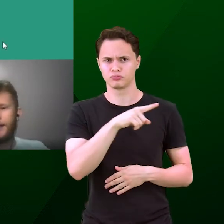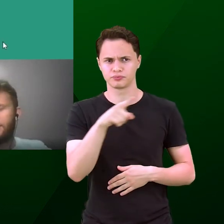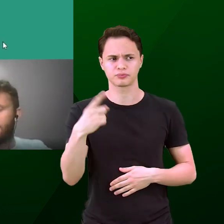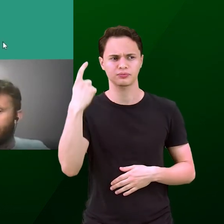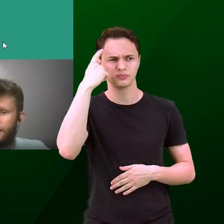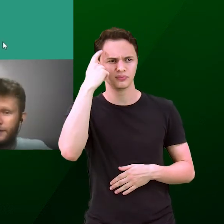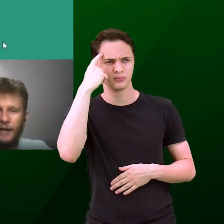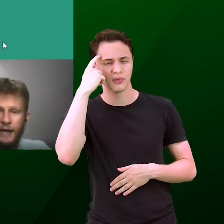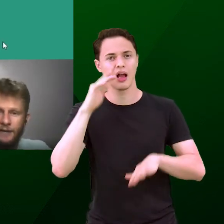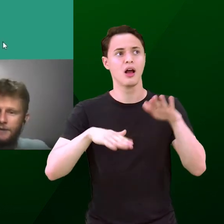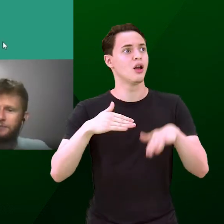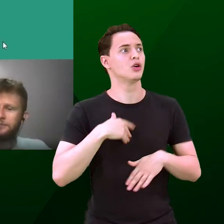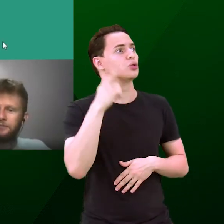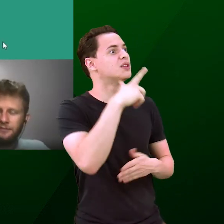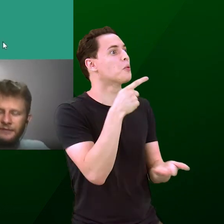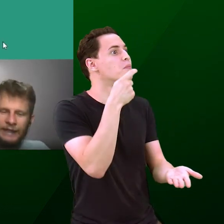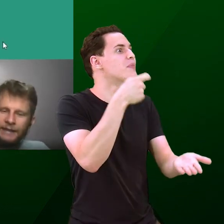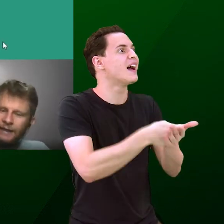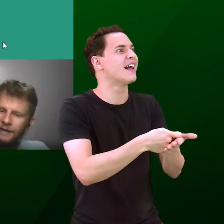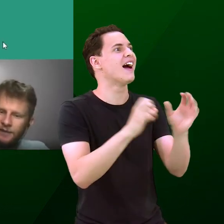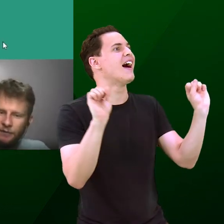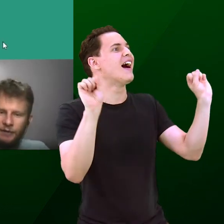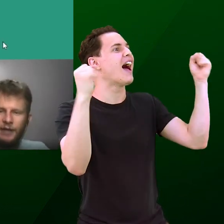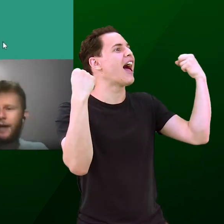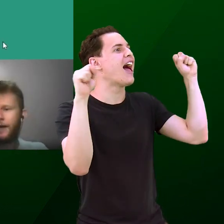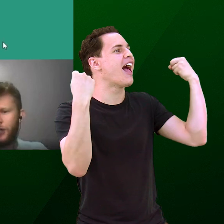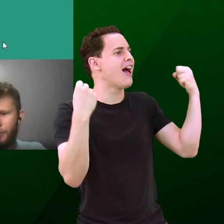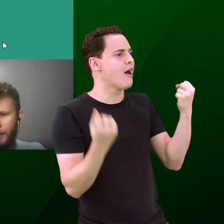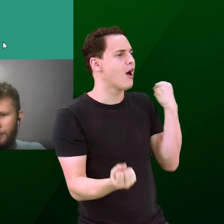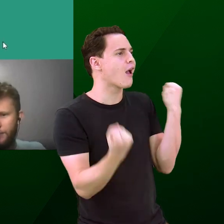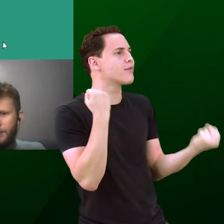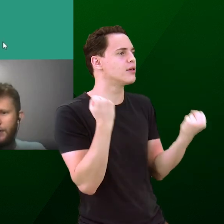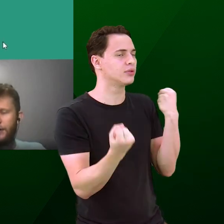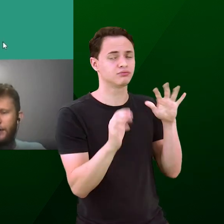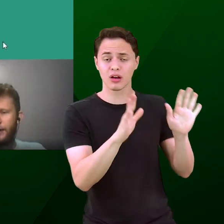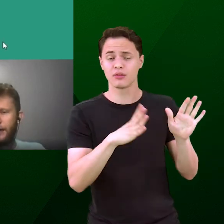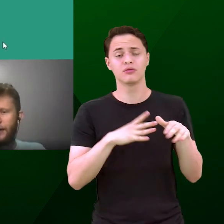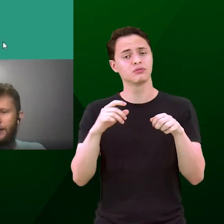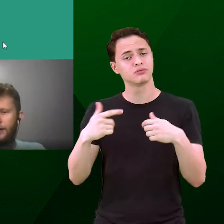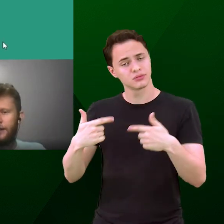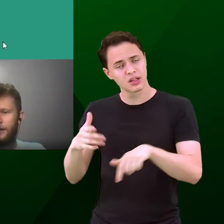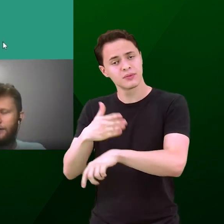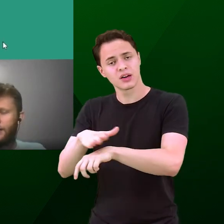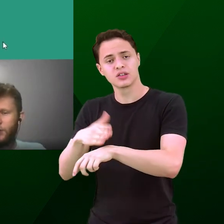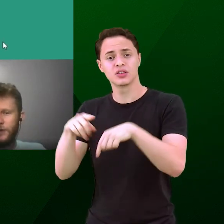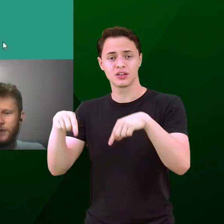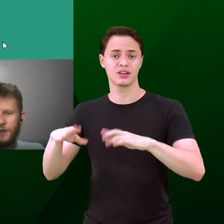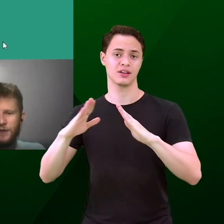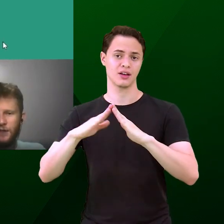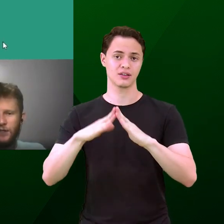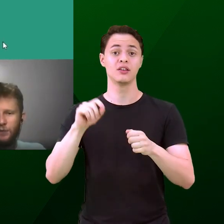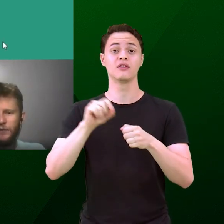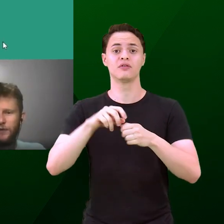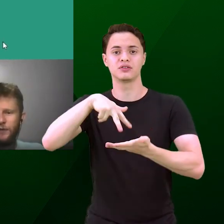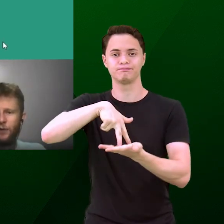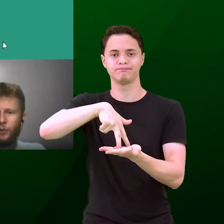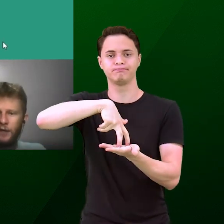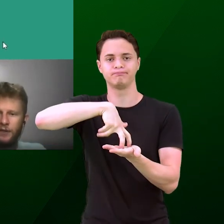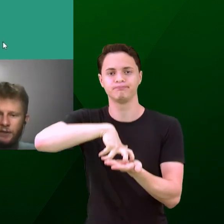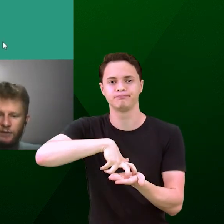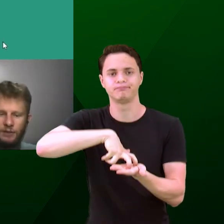terem mais uma noção também em relação ao tipo de tênis que você usa, tá? Porque existe até isso na